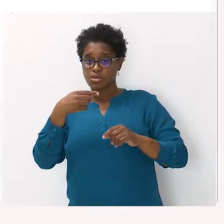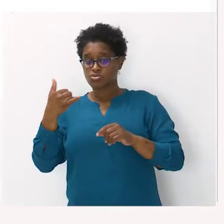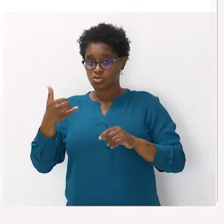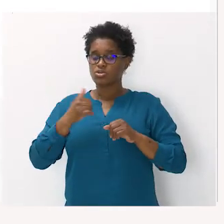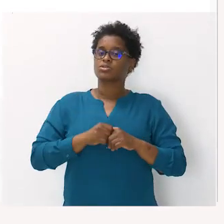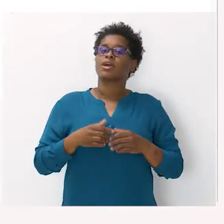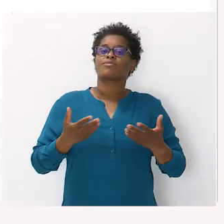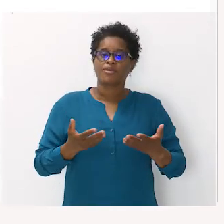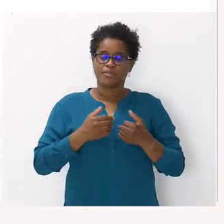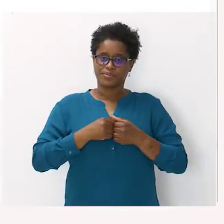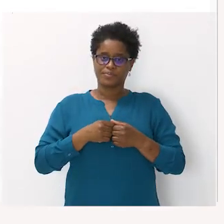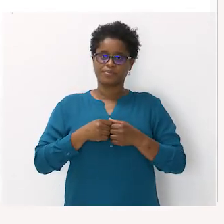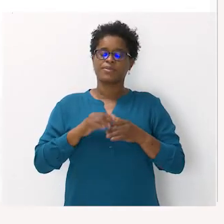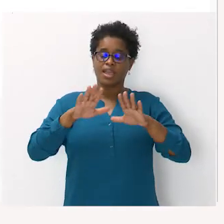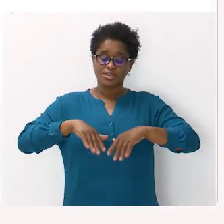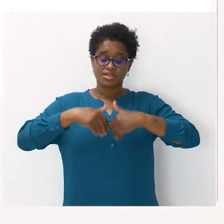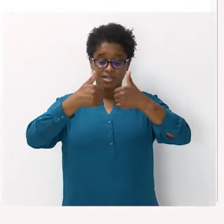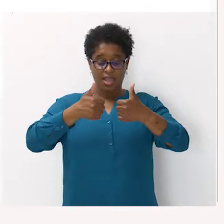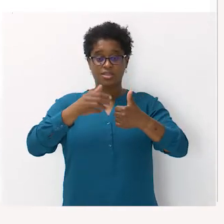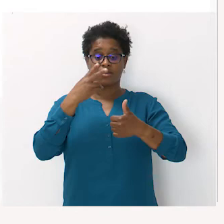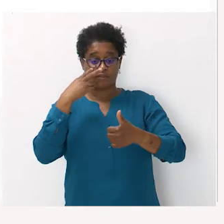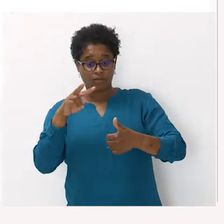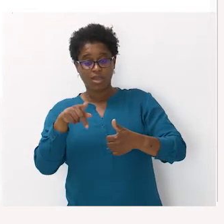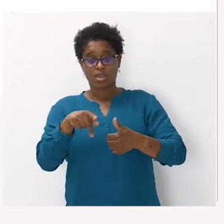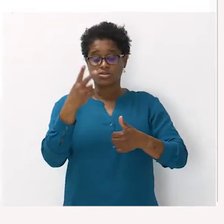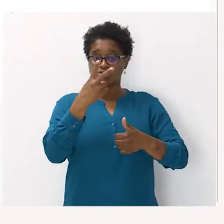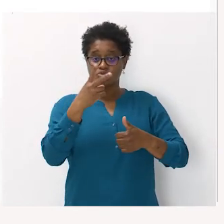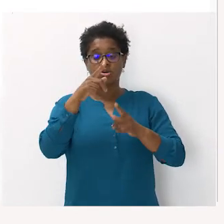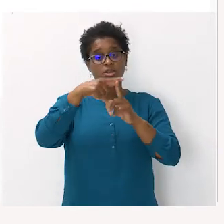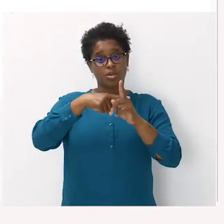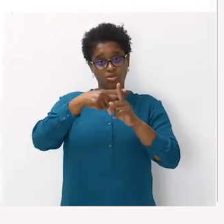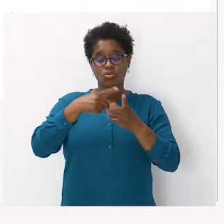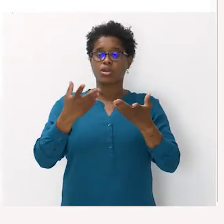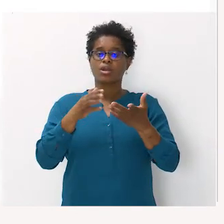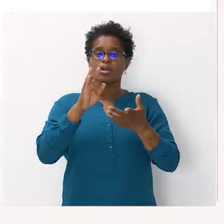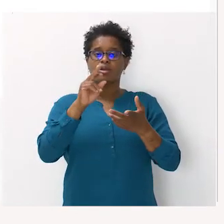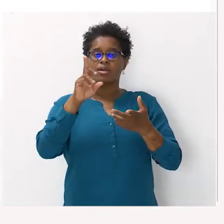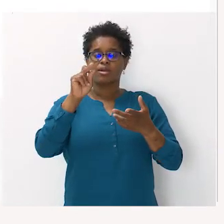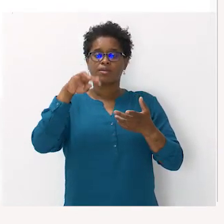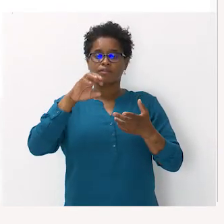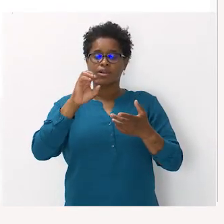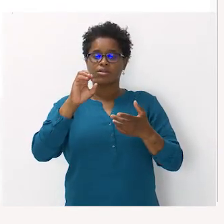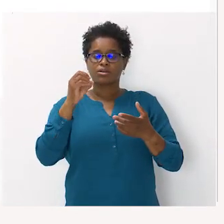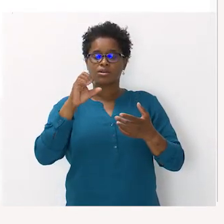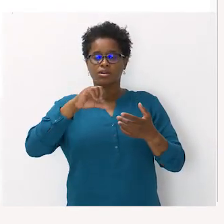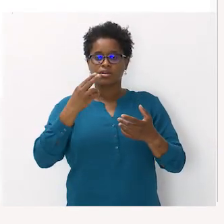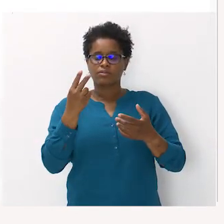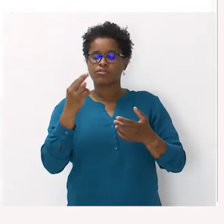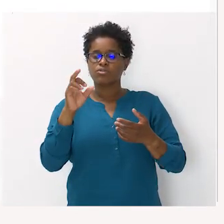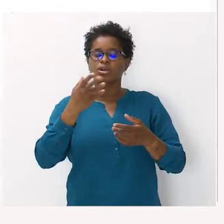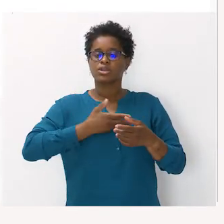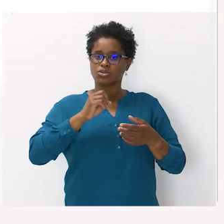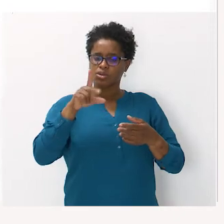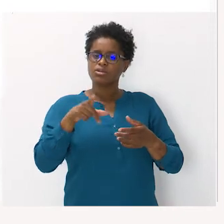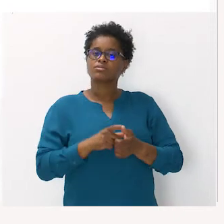-2. Então, as cidades em que verificou essas duas temperaturas é Frankfurt e Dortmund. A